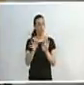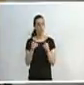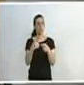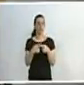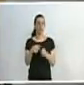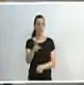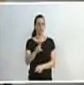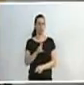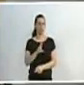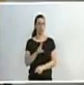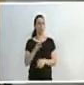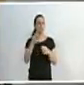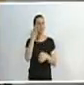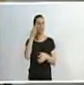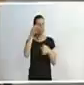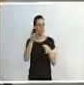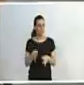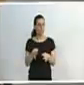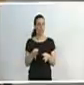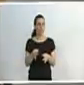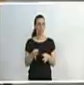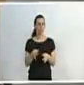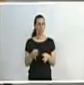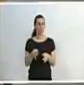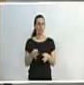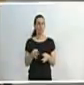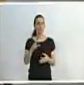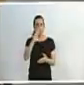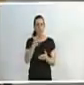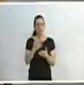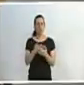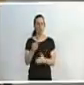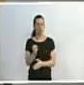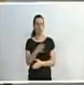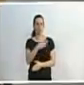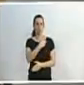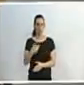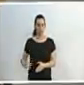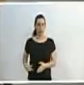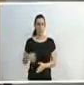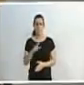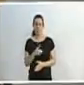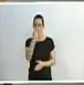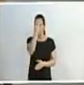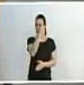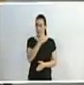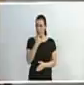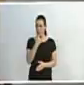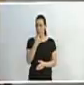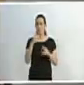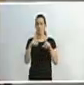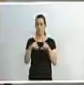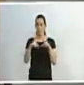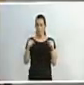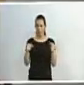certeza vamos apostar neste novo, que acontece exatamente a meia hora atrás, quando em Brasília começa